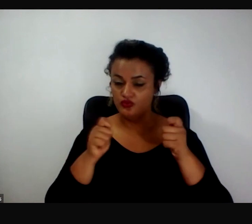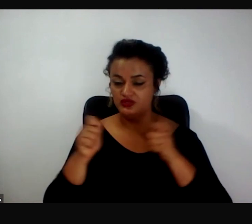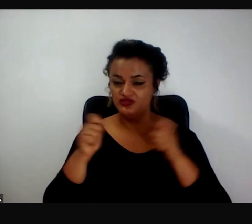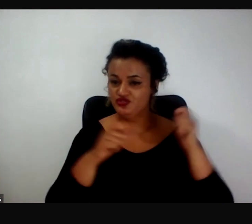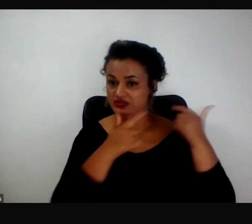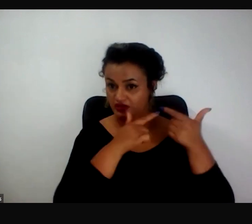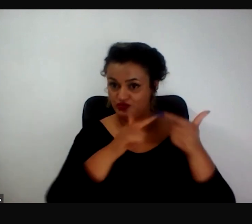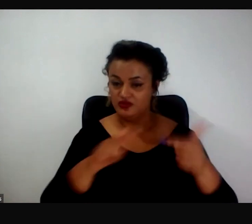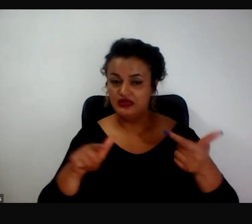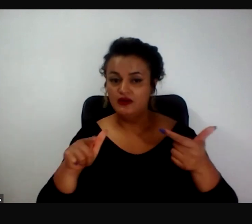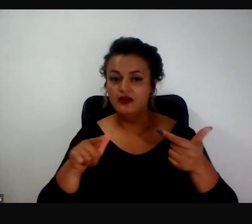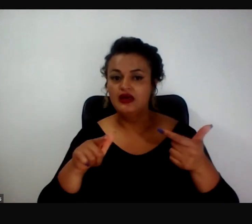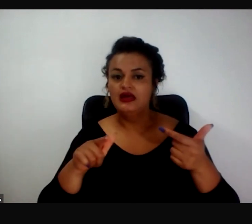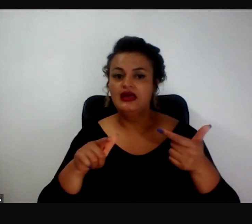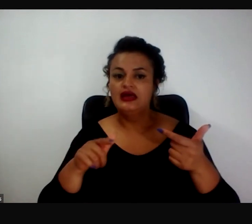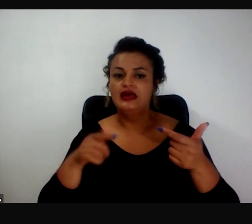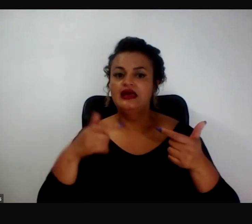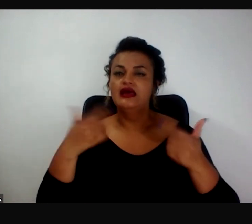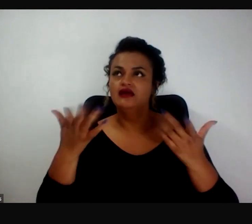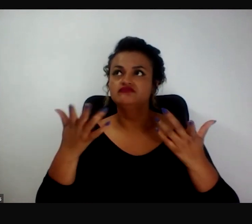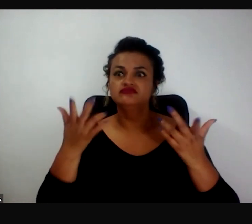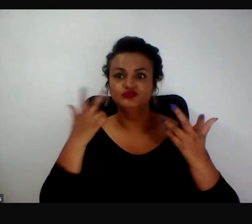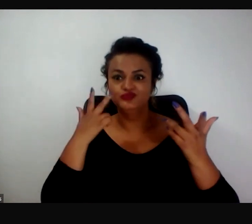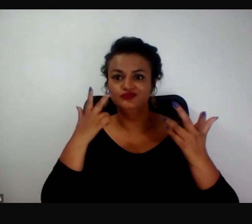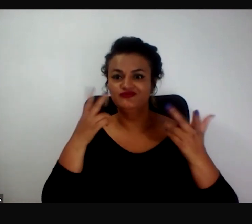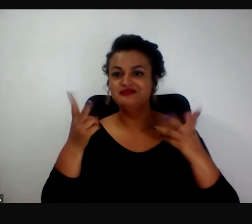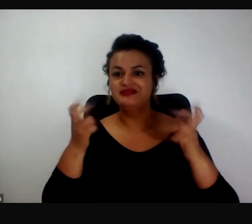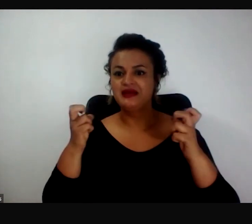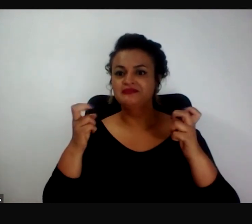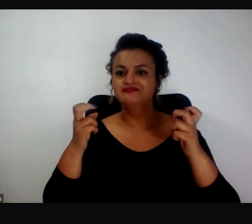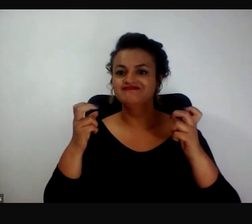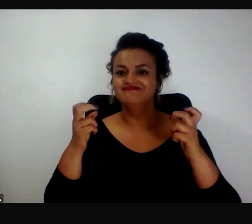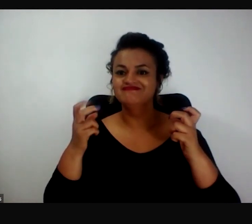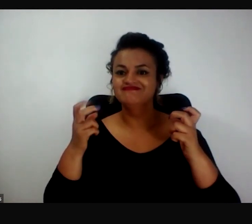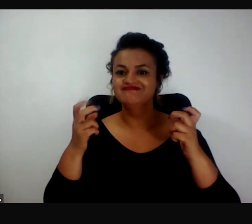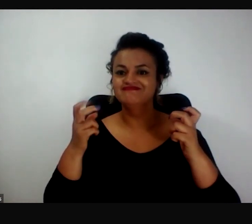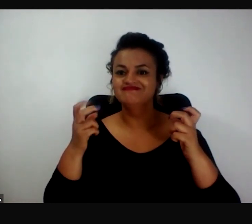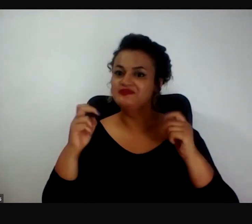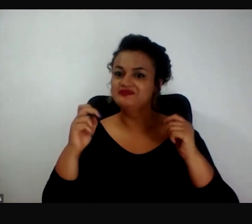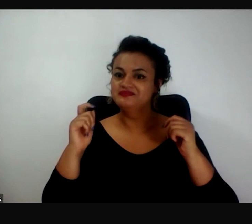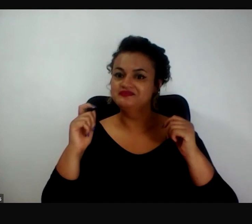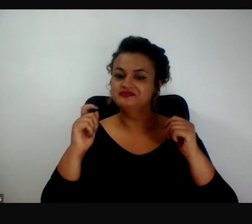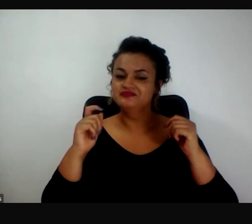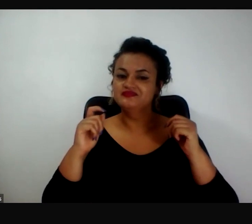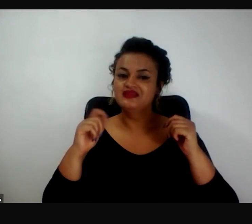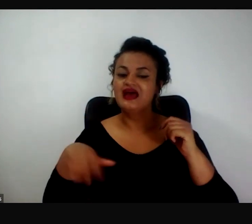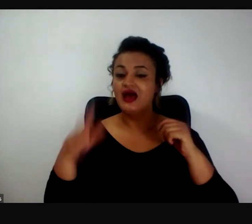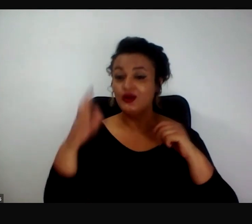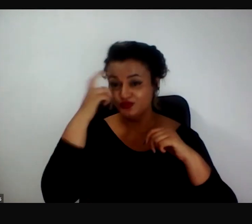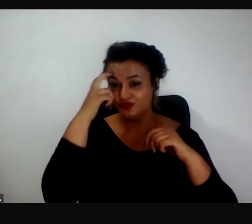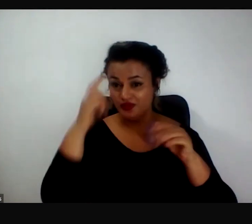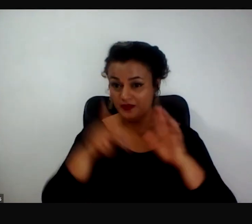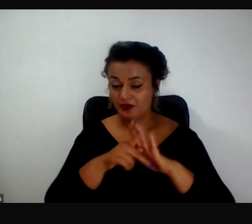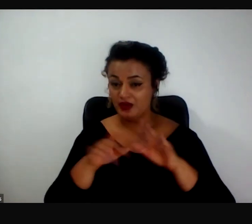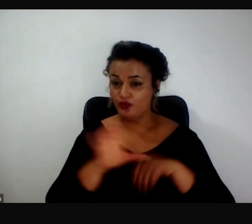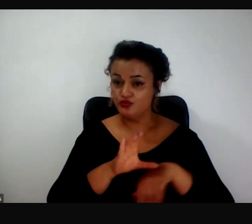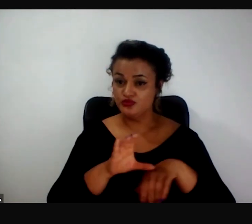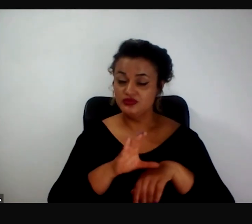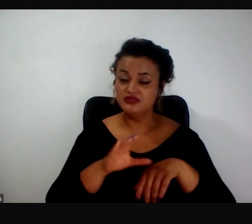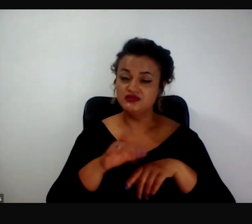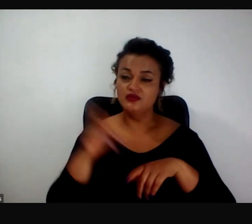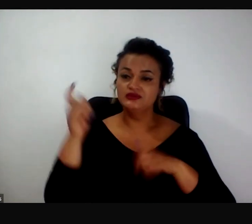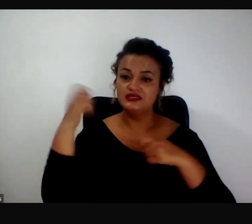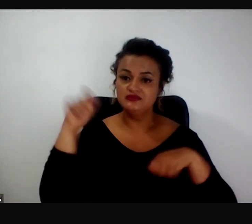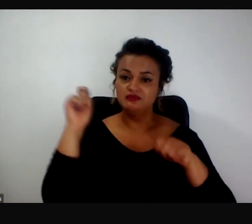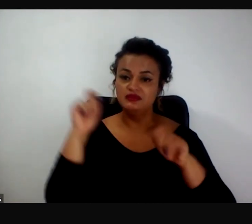desequilíbrio muito, muito notável, né? Porque a abertura dada pela Constituição Espanhola, no artigo